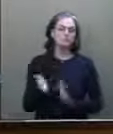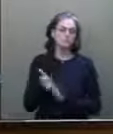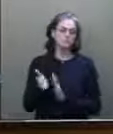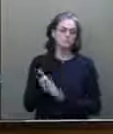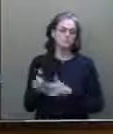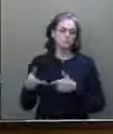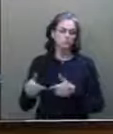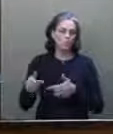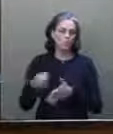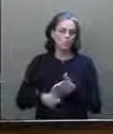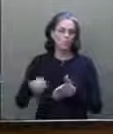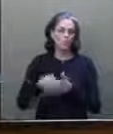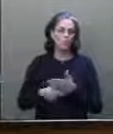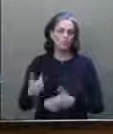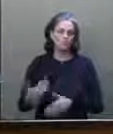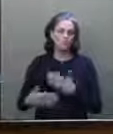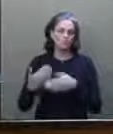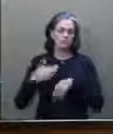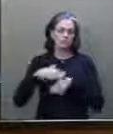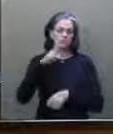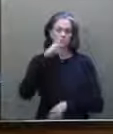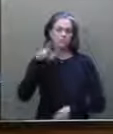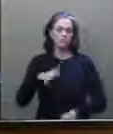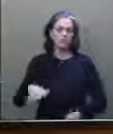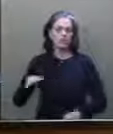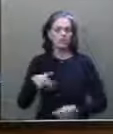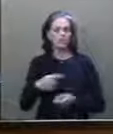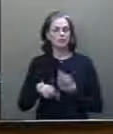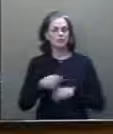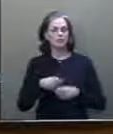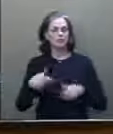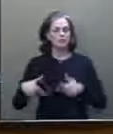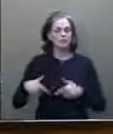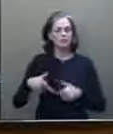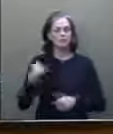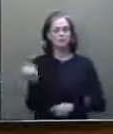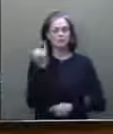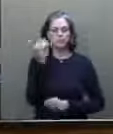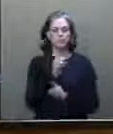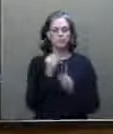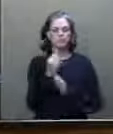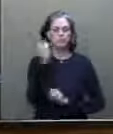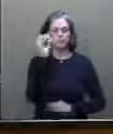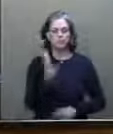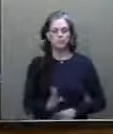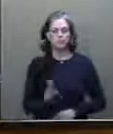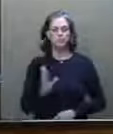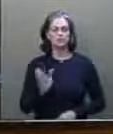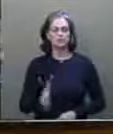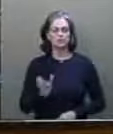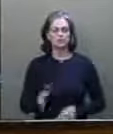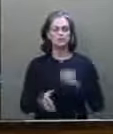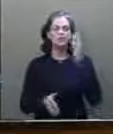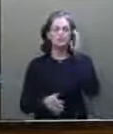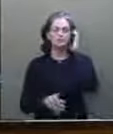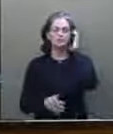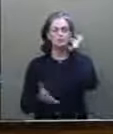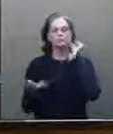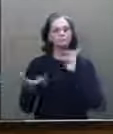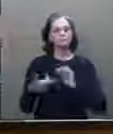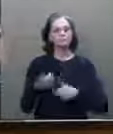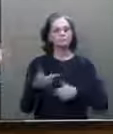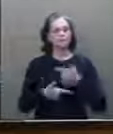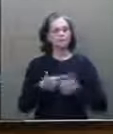pautas e pelo fortalecimento dessa atividade fundamental para o país e para a sociedade brasileira. Teve atuação de excelência como dirigente